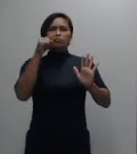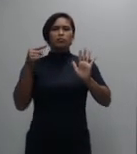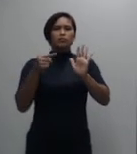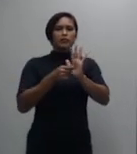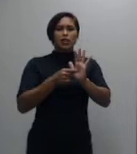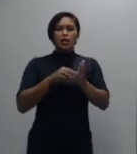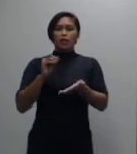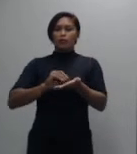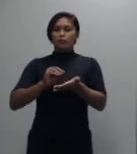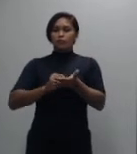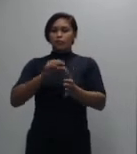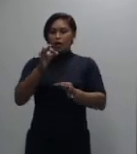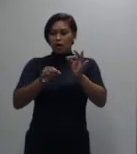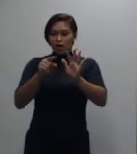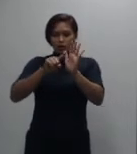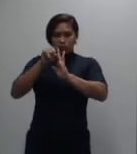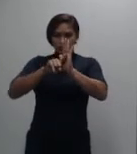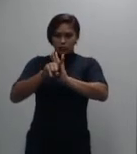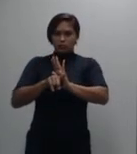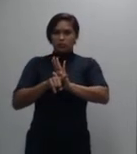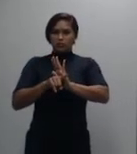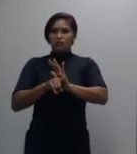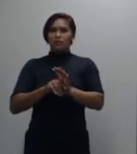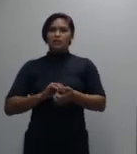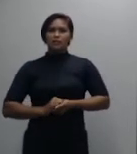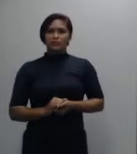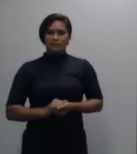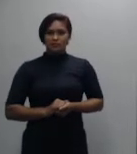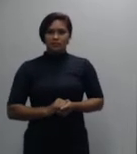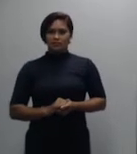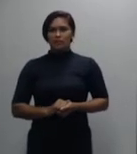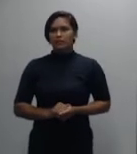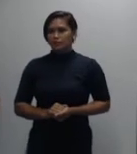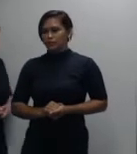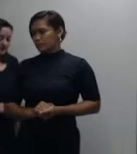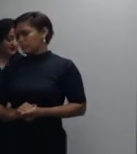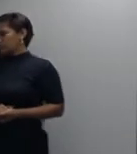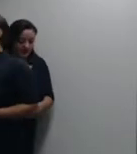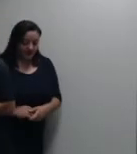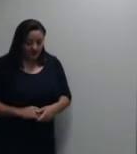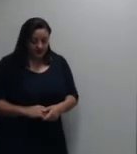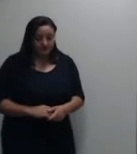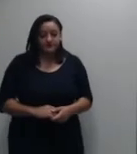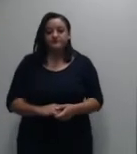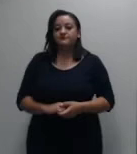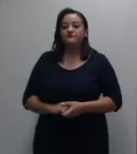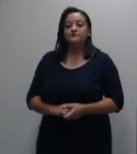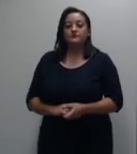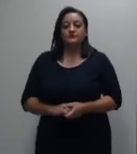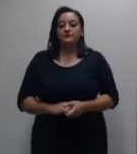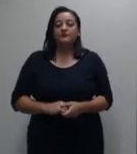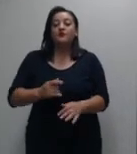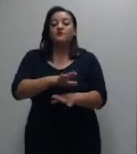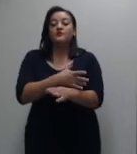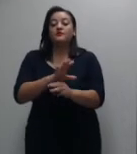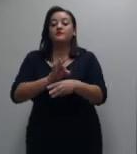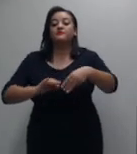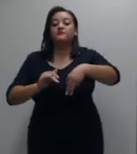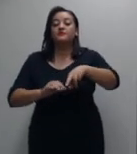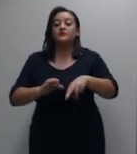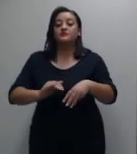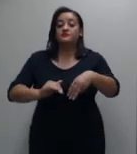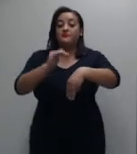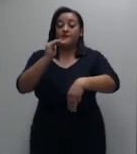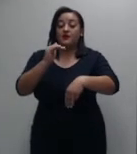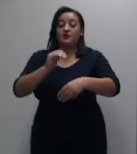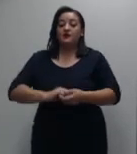pendente de apreciação da especial em que se pede a prorrogação do afastamento da desembargadora e lona